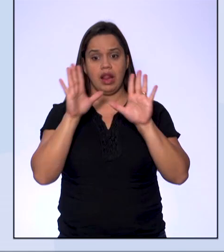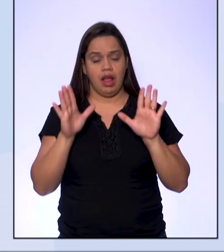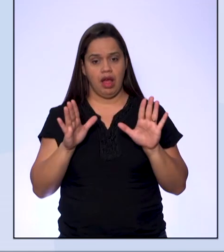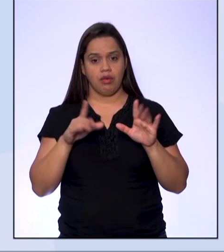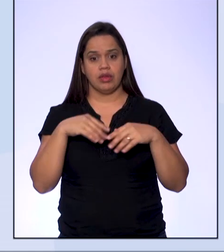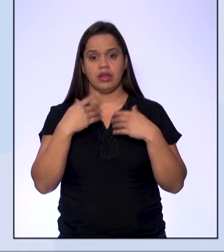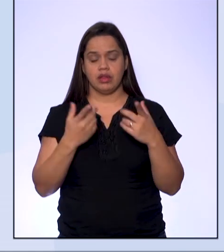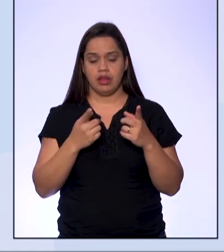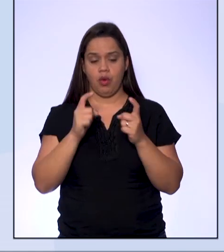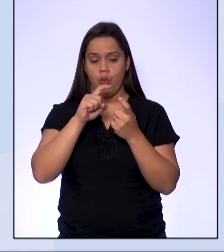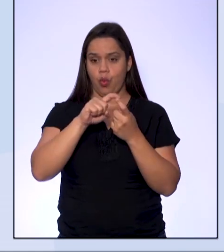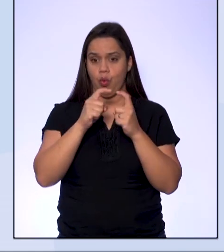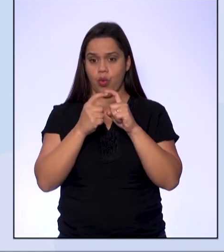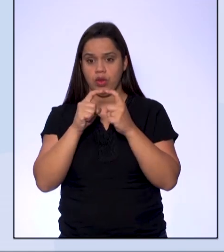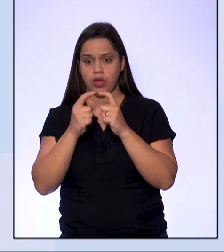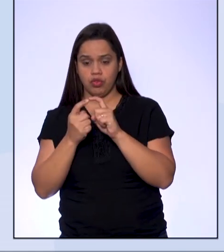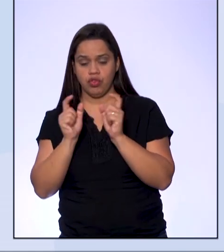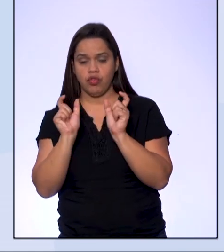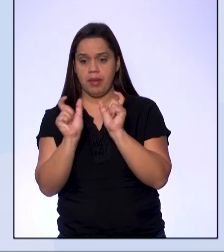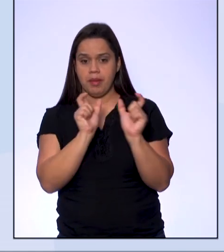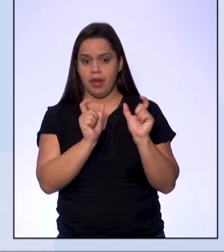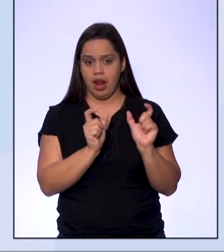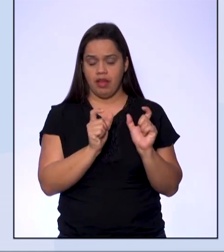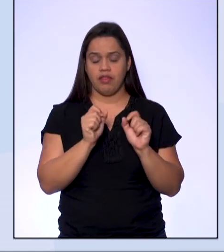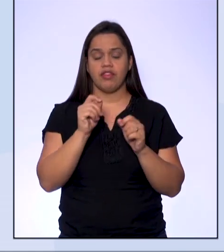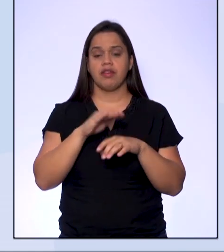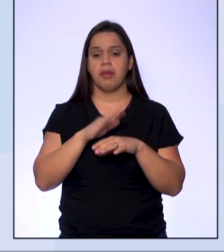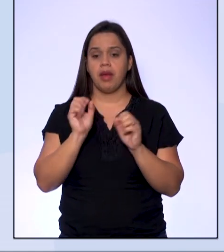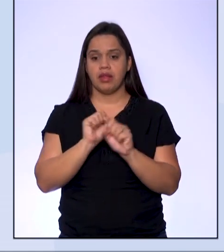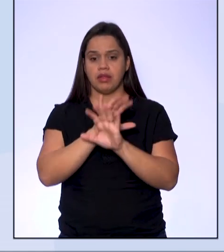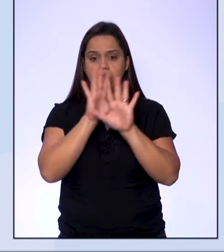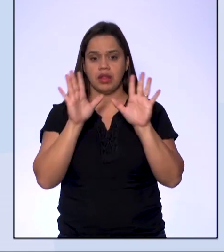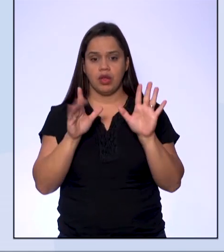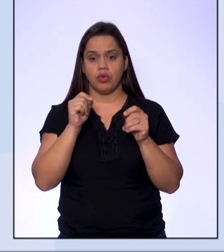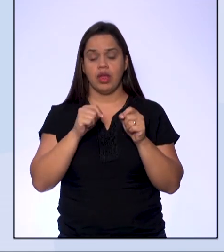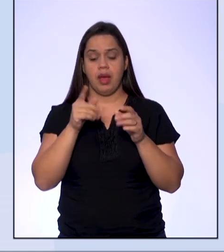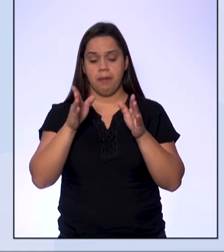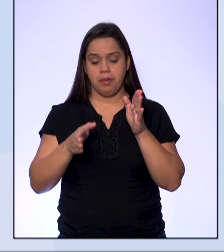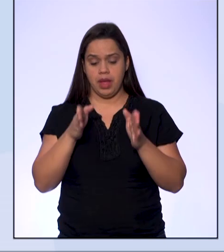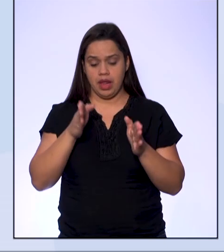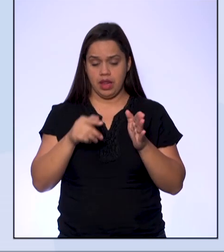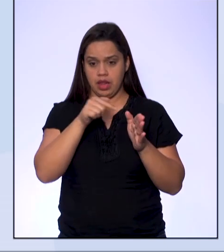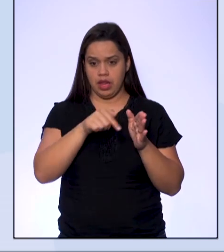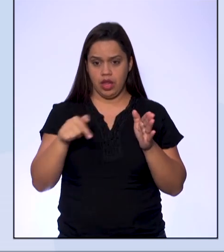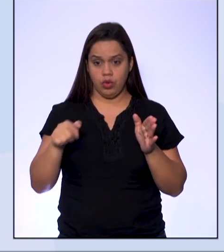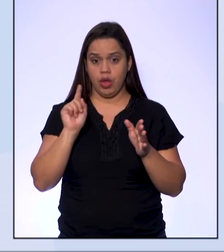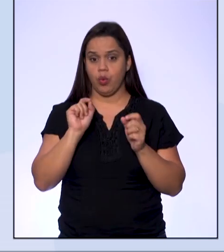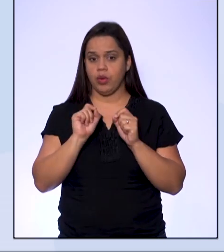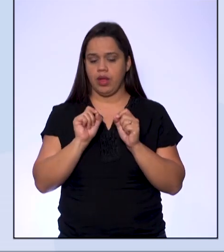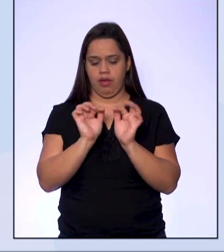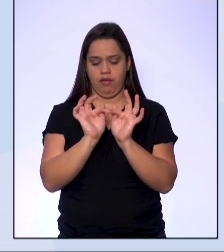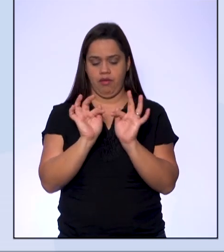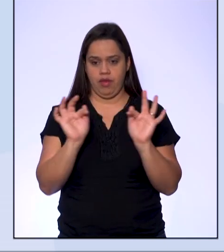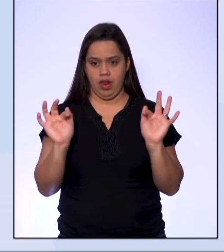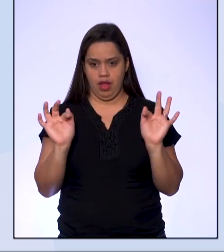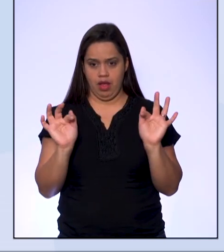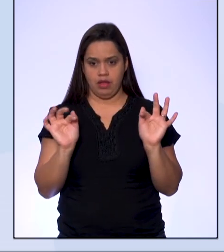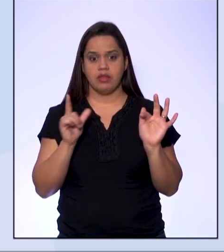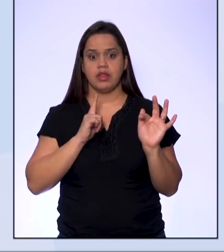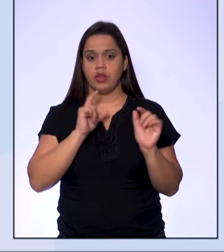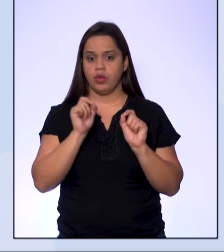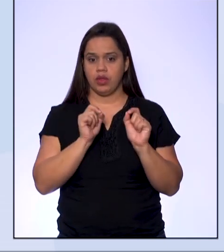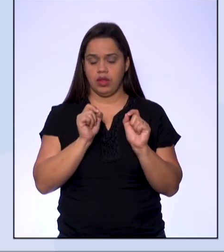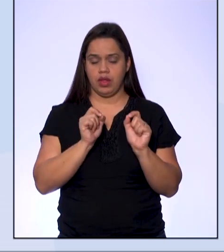de dar a clareza dentro do período. O que é um período? Um período é uma frase formada o quê?